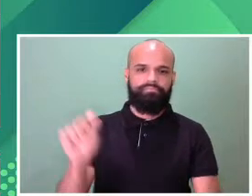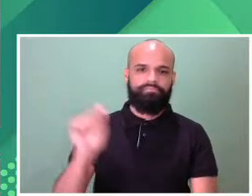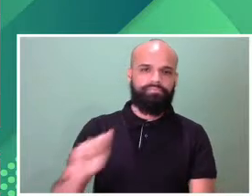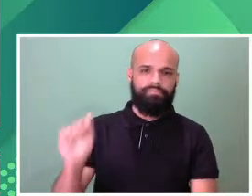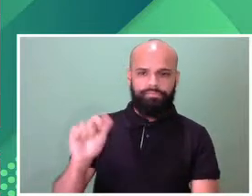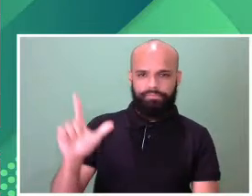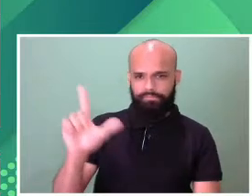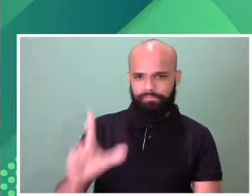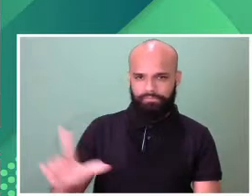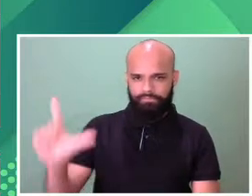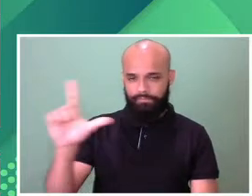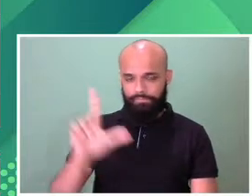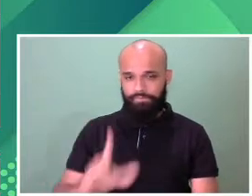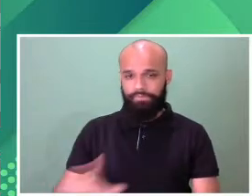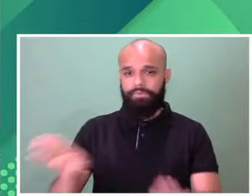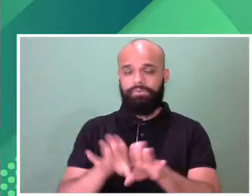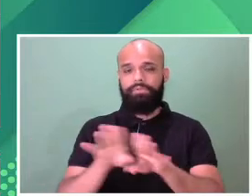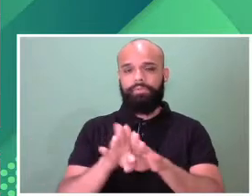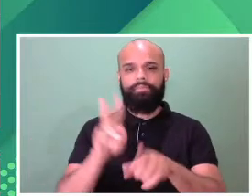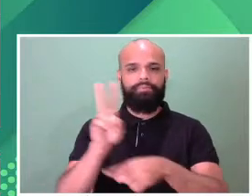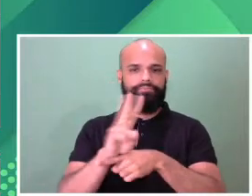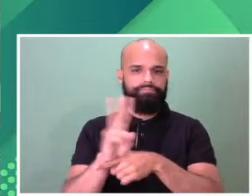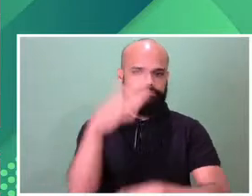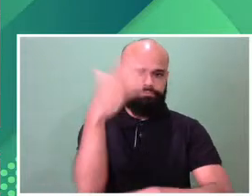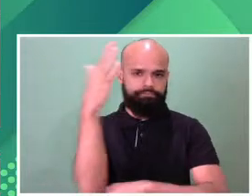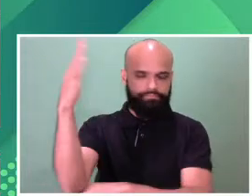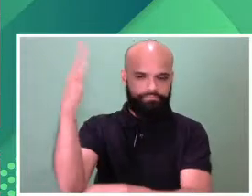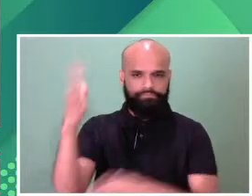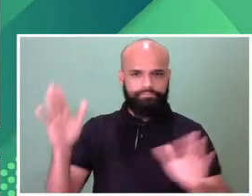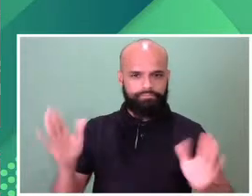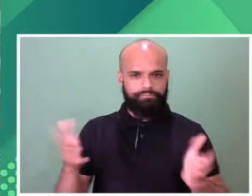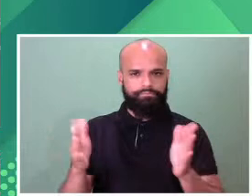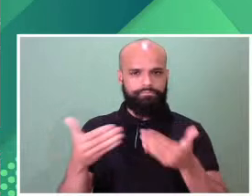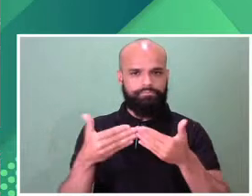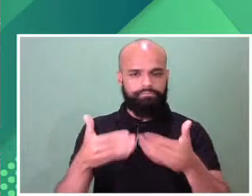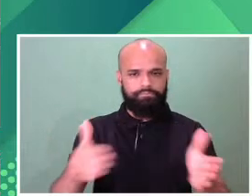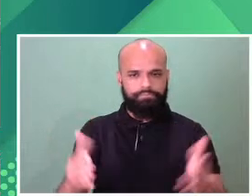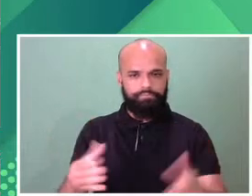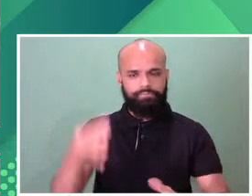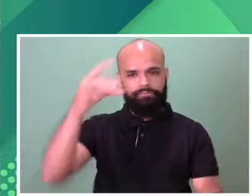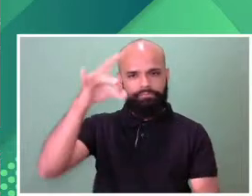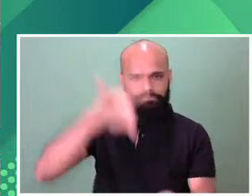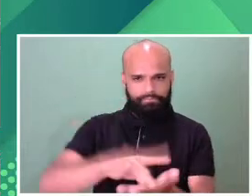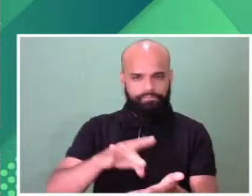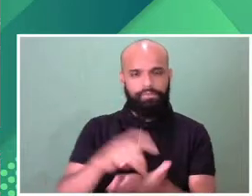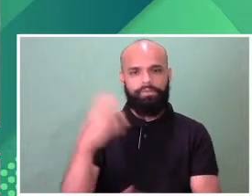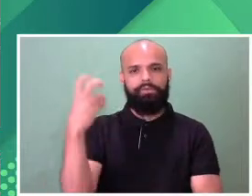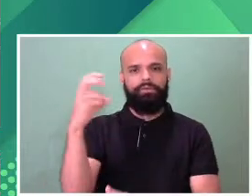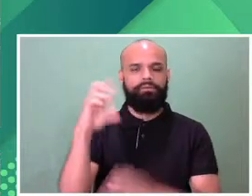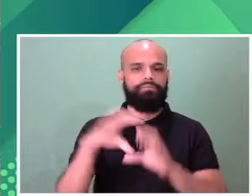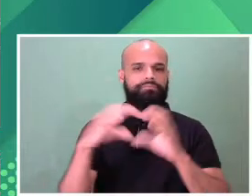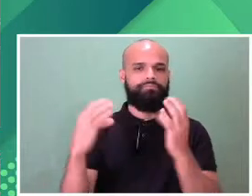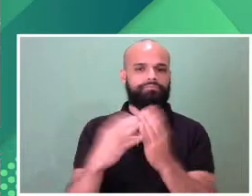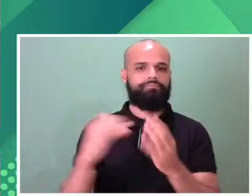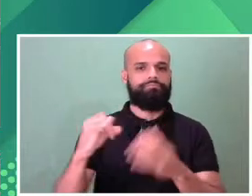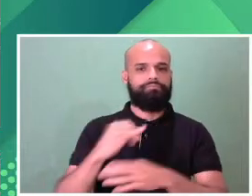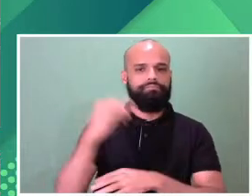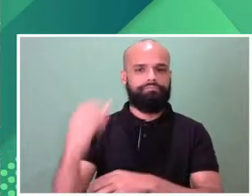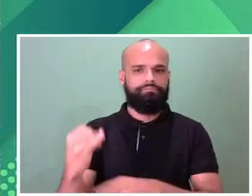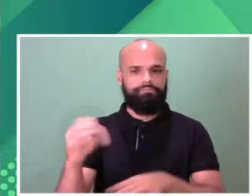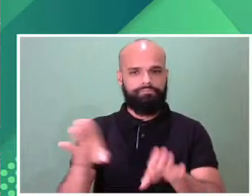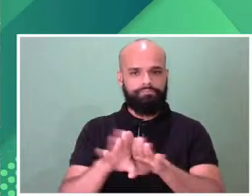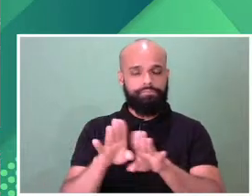Literatura e ECOCRÍTICA, promovem a abertura oficial do 5º Congresso Internacional